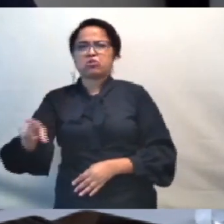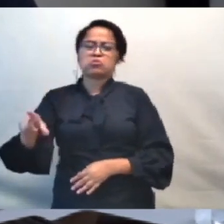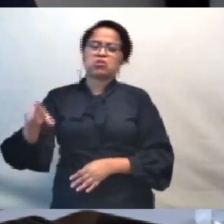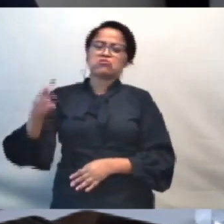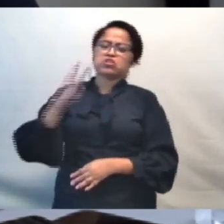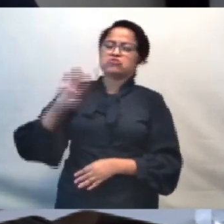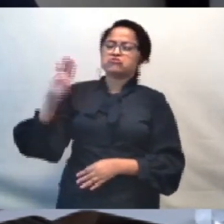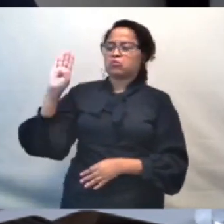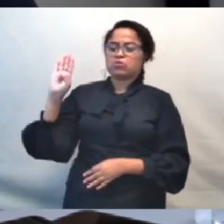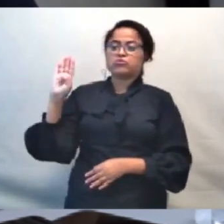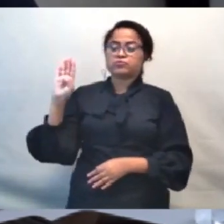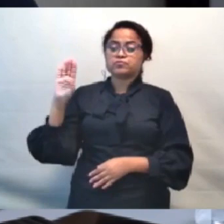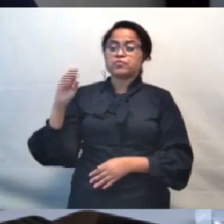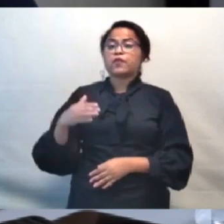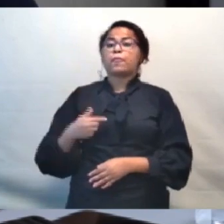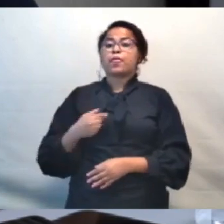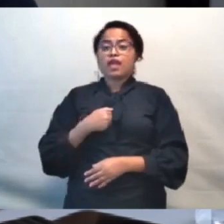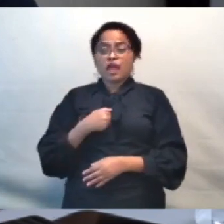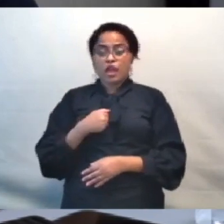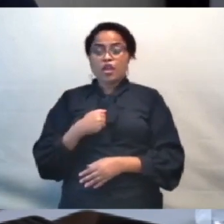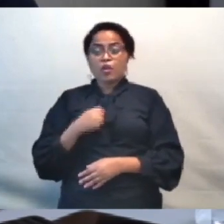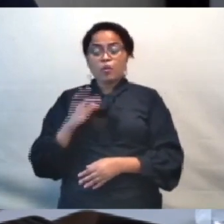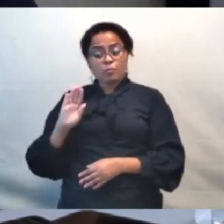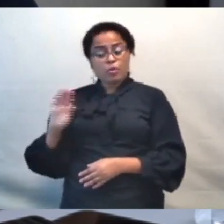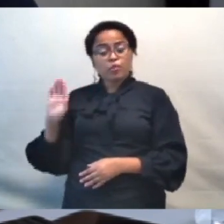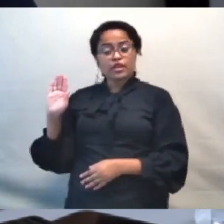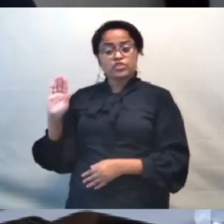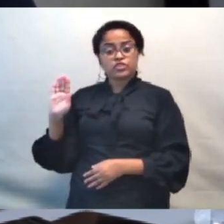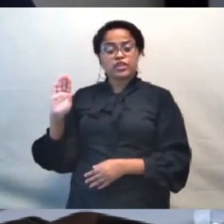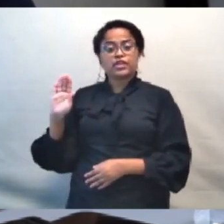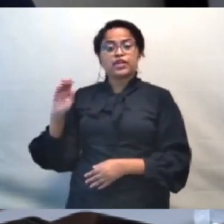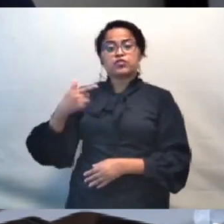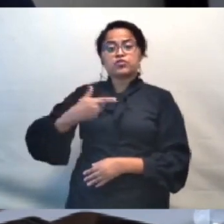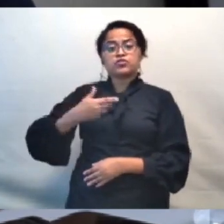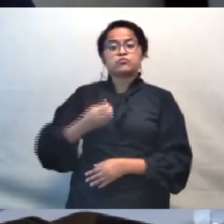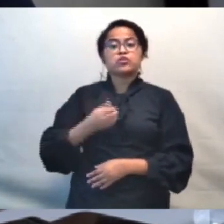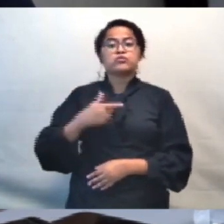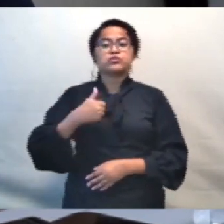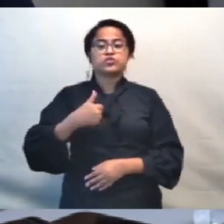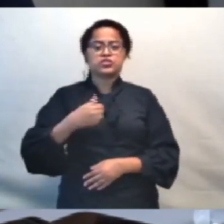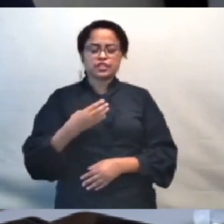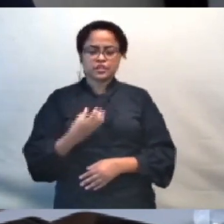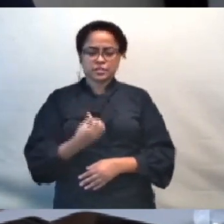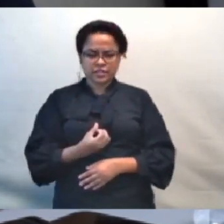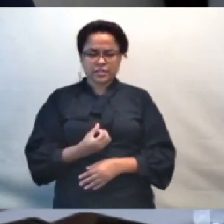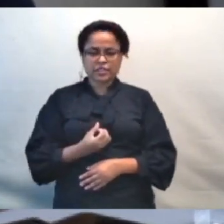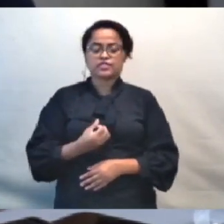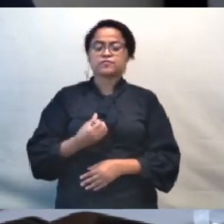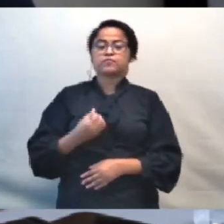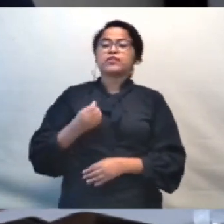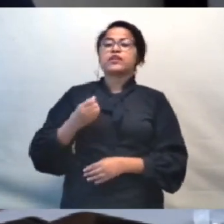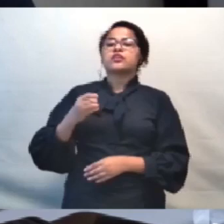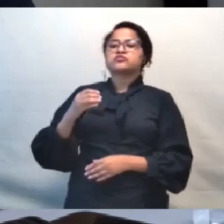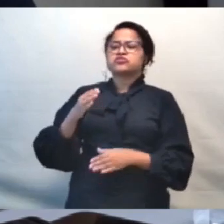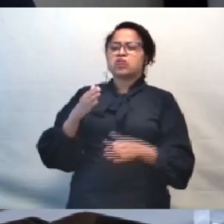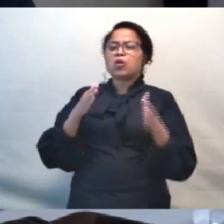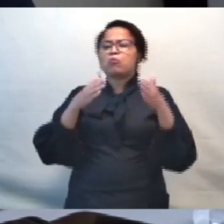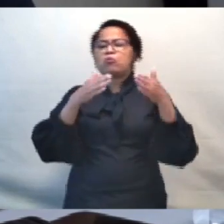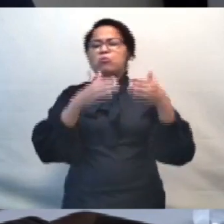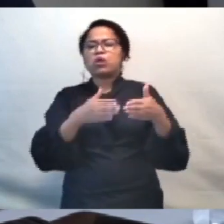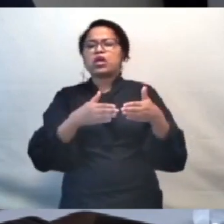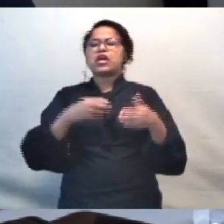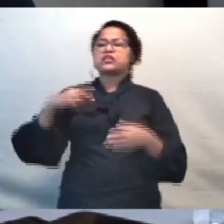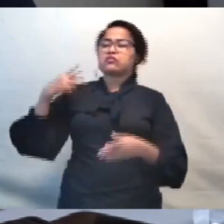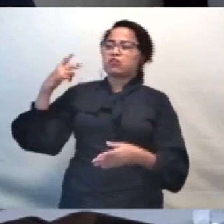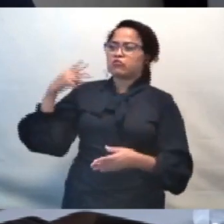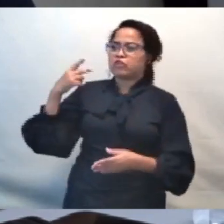Prometi, em 2016, que tinha como meta me eleger vereador. Em 2020, prometi que tinha como